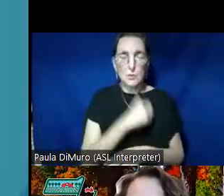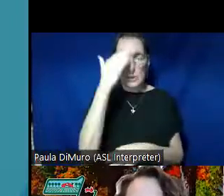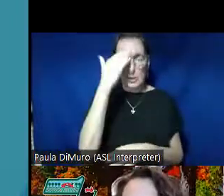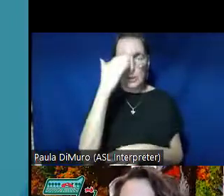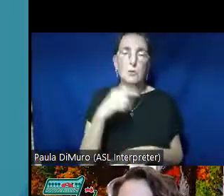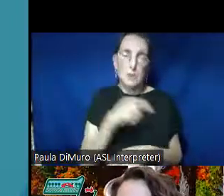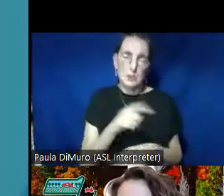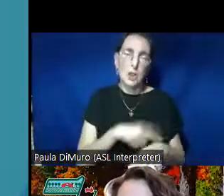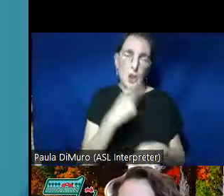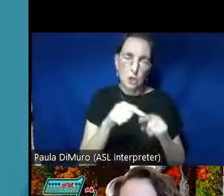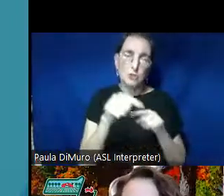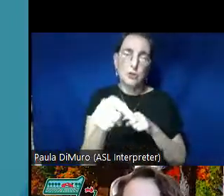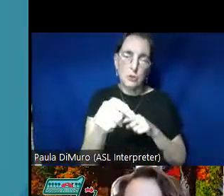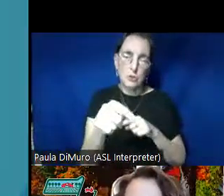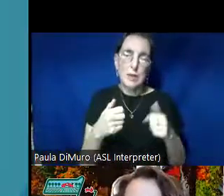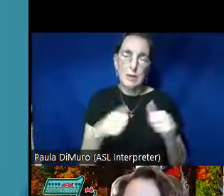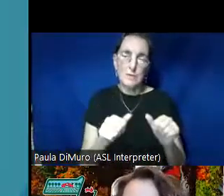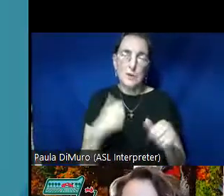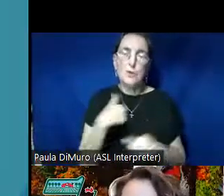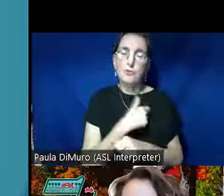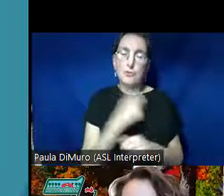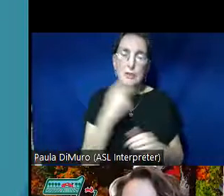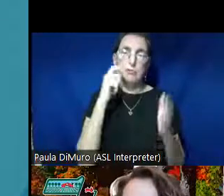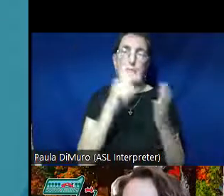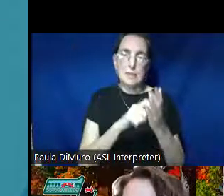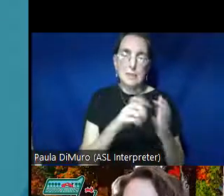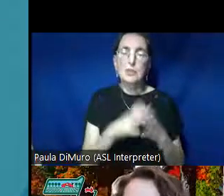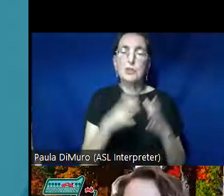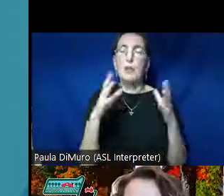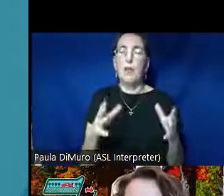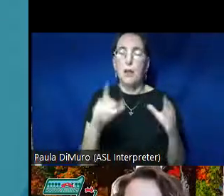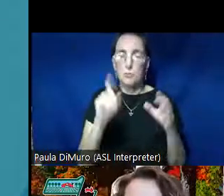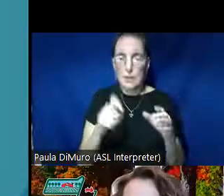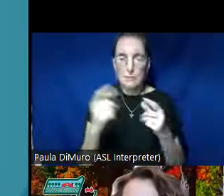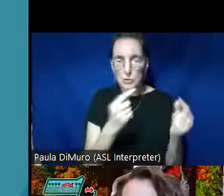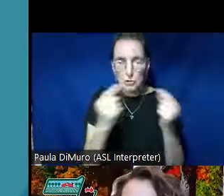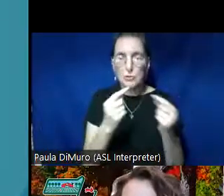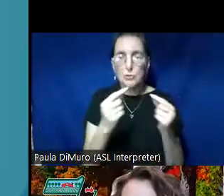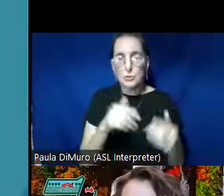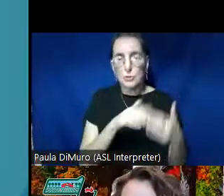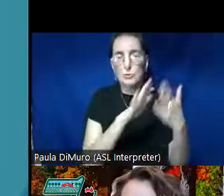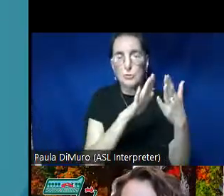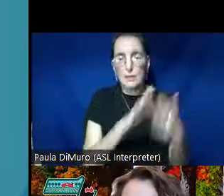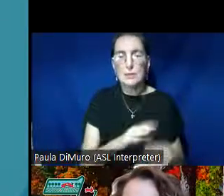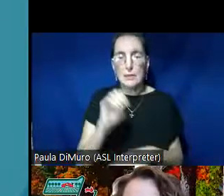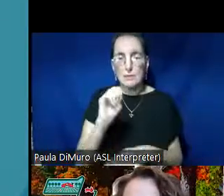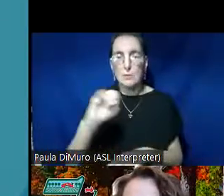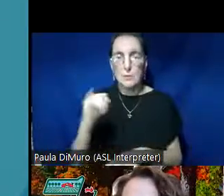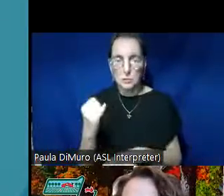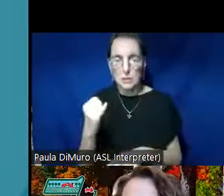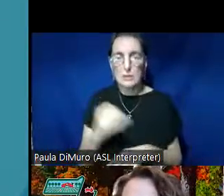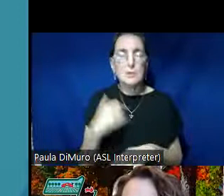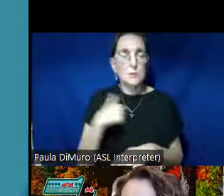consoante o estudo sabe que ali é grande esforço a longo prazo, te reconhece, mas tem coisa para fazer